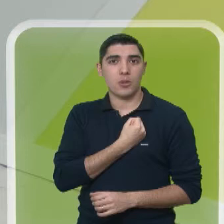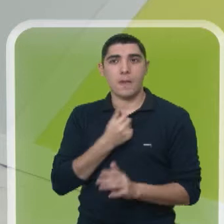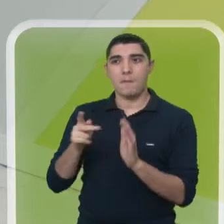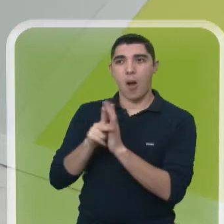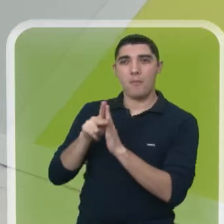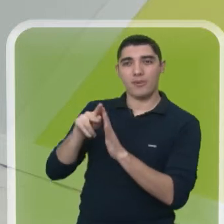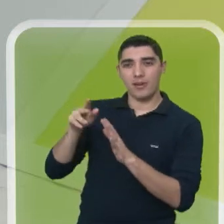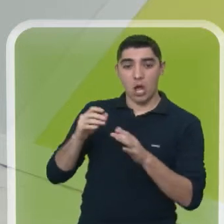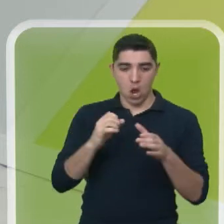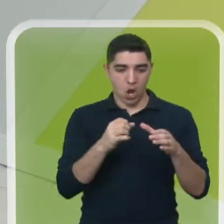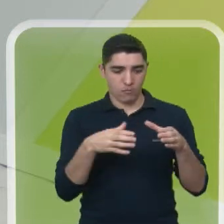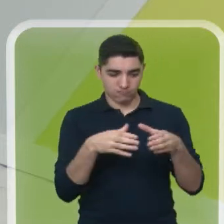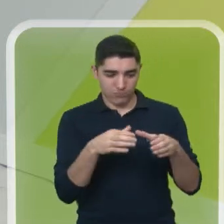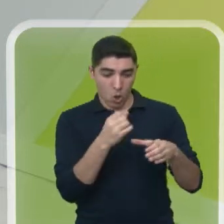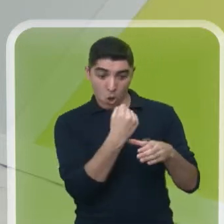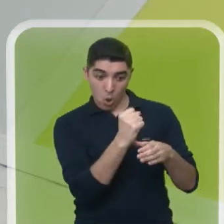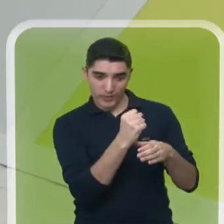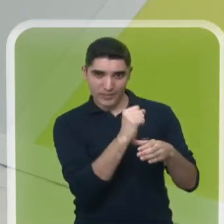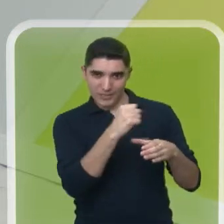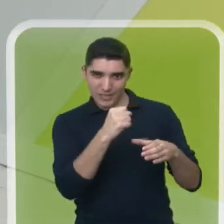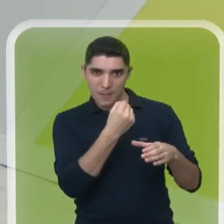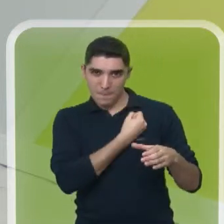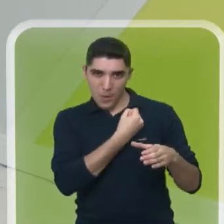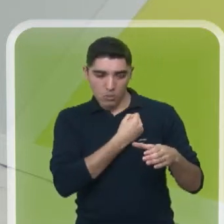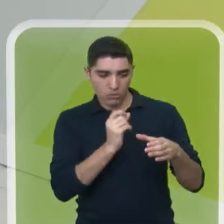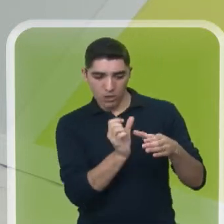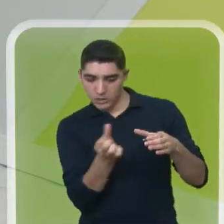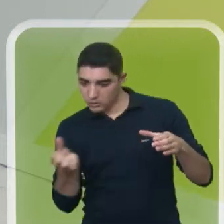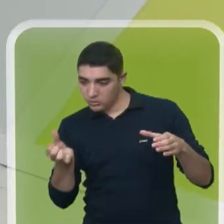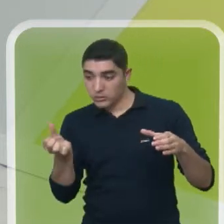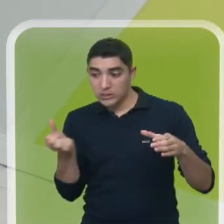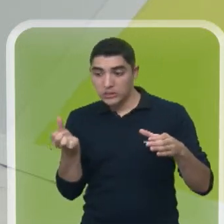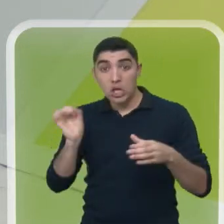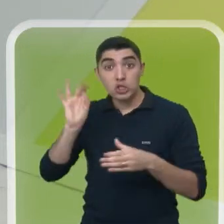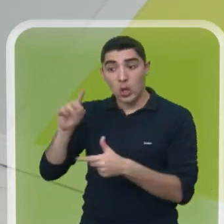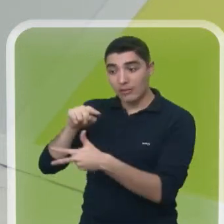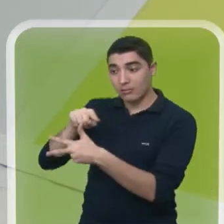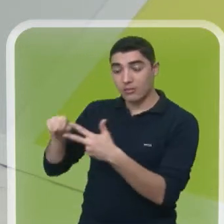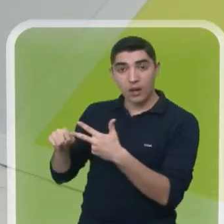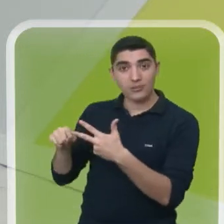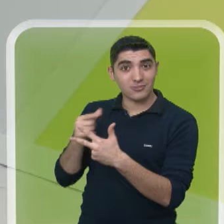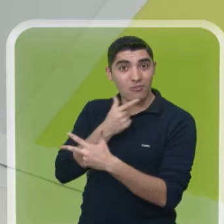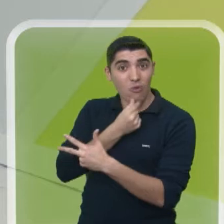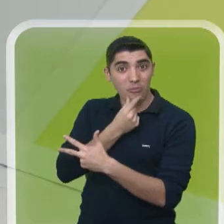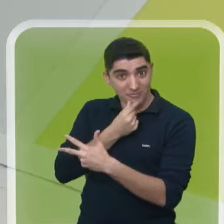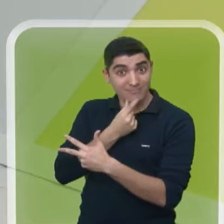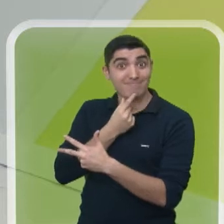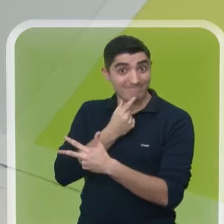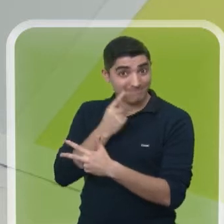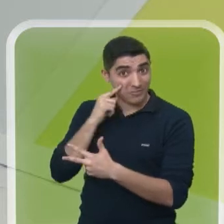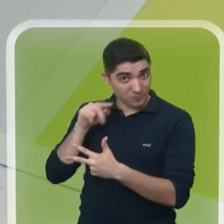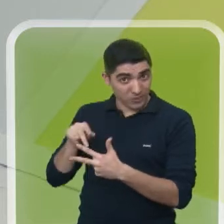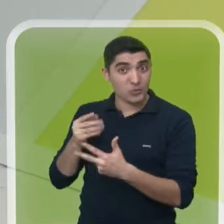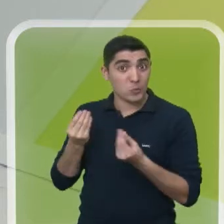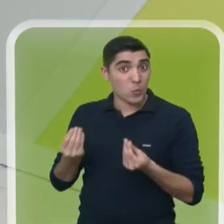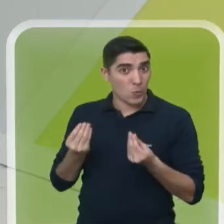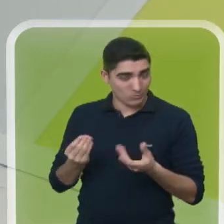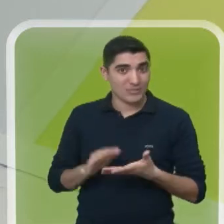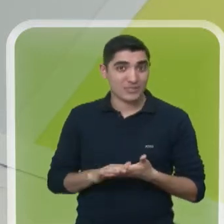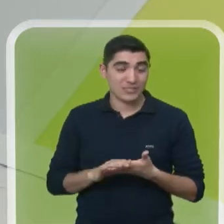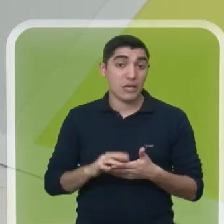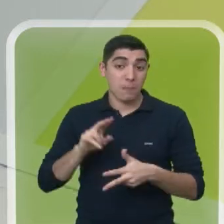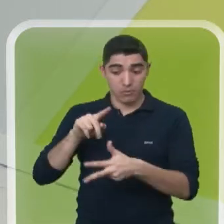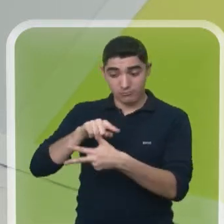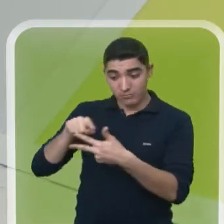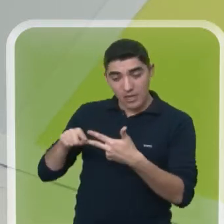88 que a equipe fez. 75% dos pontos de Franca nesse jogo decisivo foram feitos pelos 3